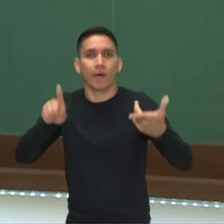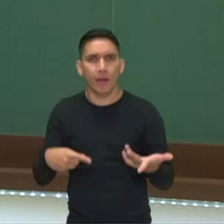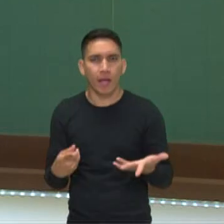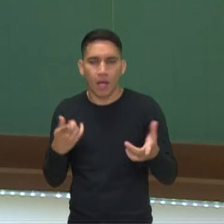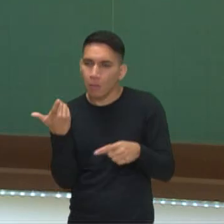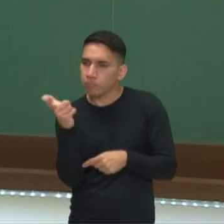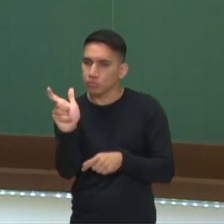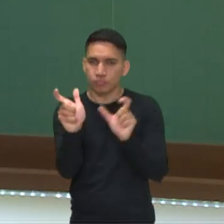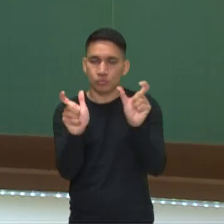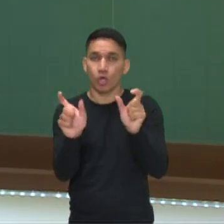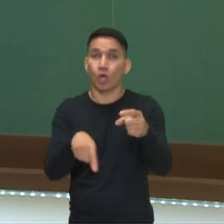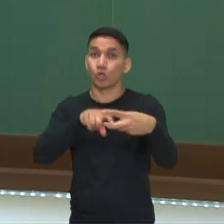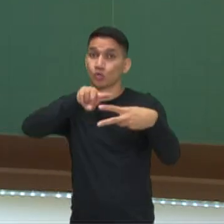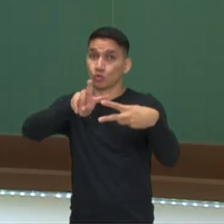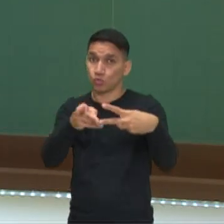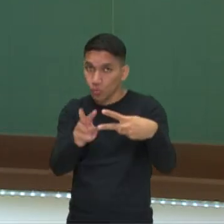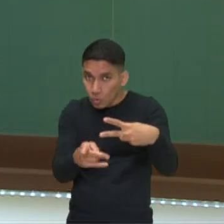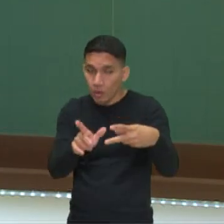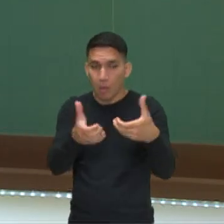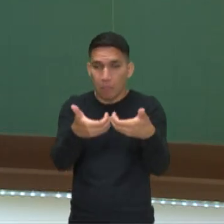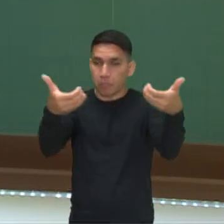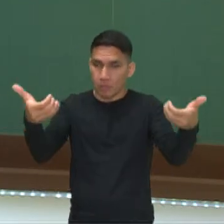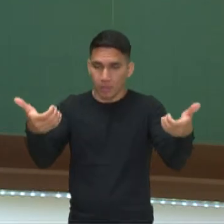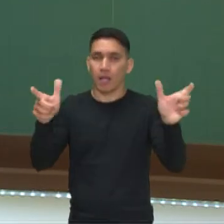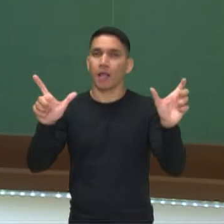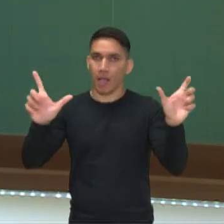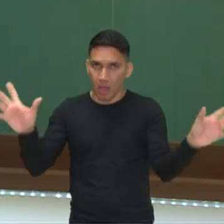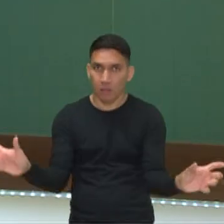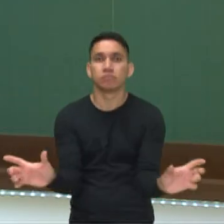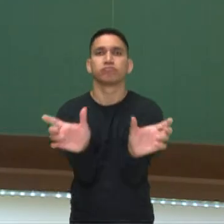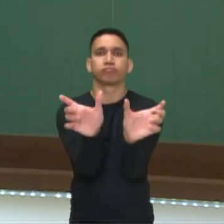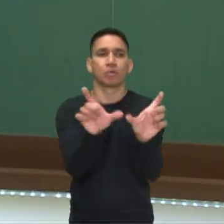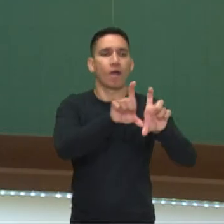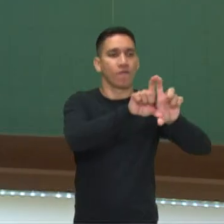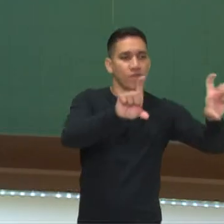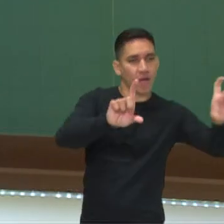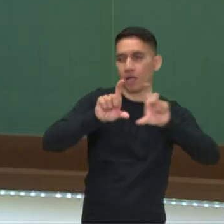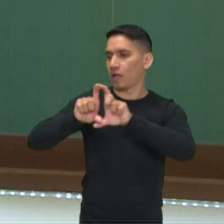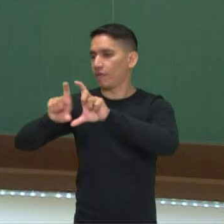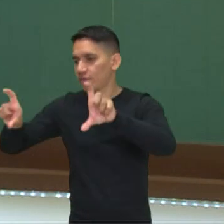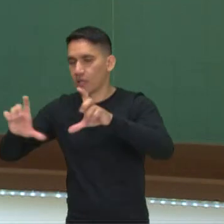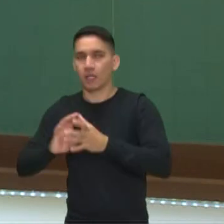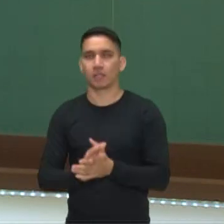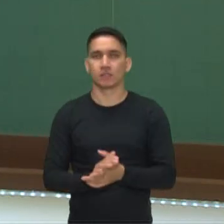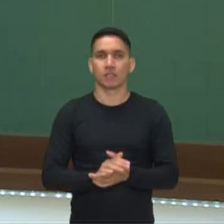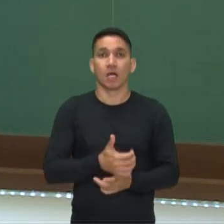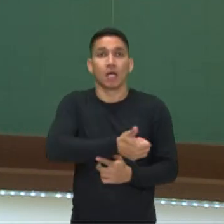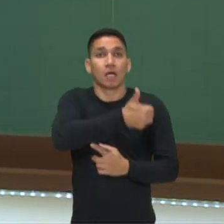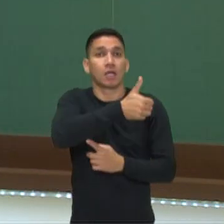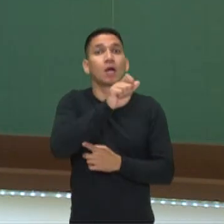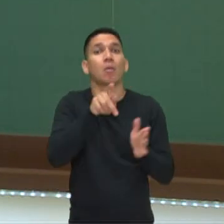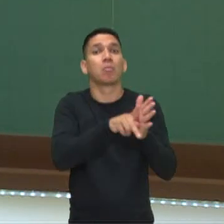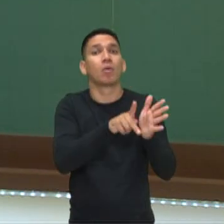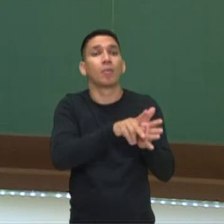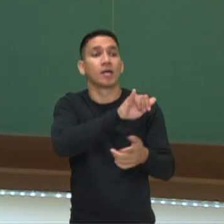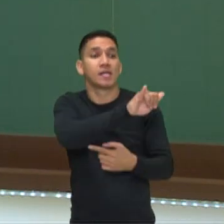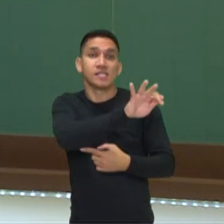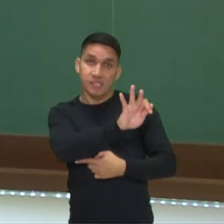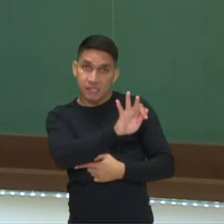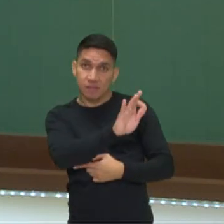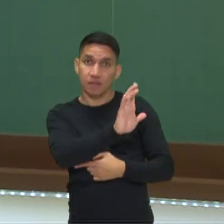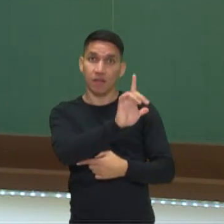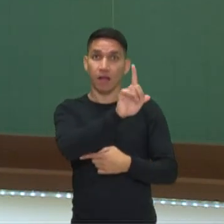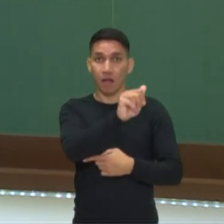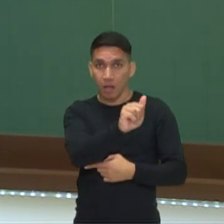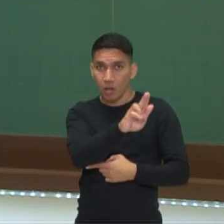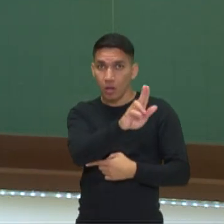formadas por duas, então elas são compostas, são duas orações. Uma delas vai ser a if clause, que é aquela